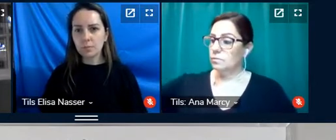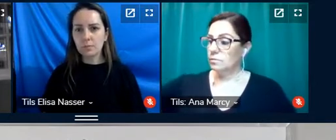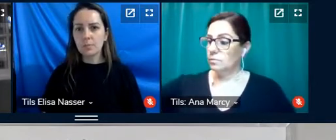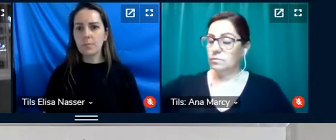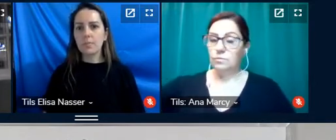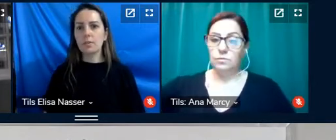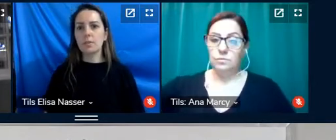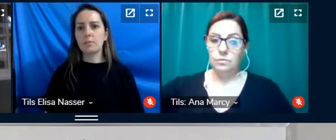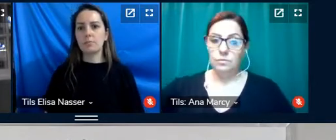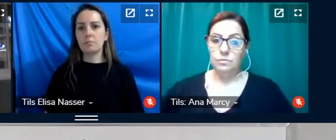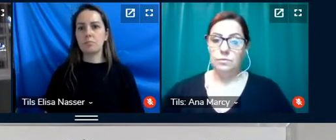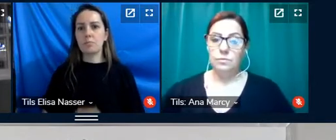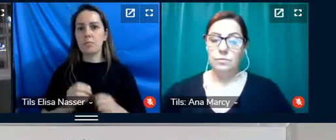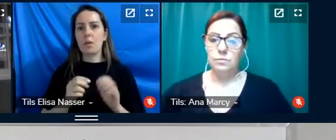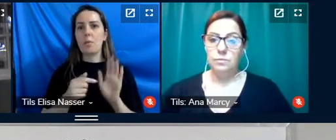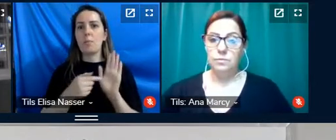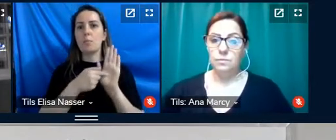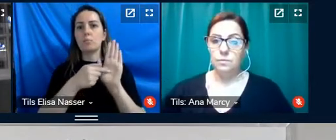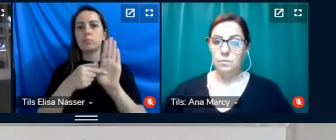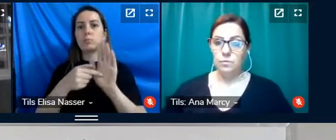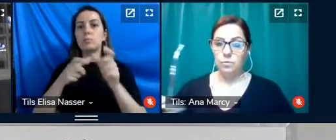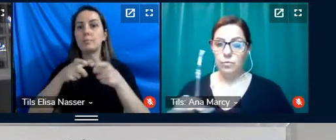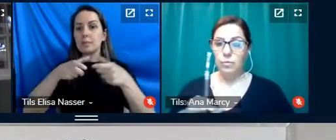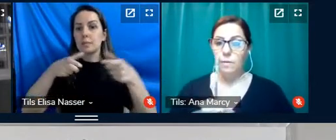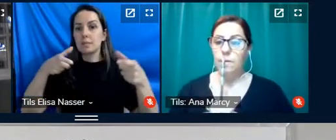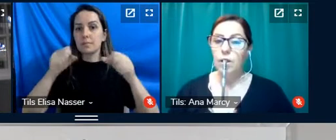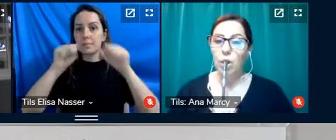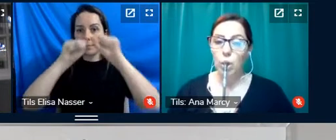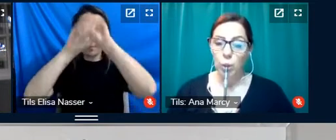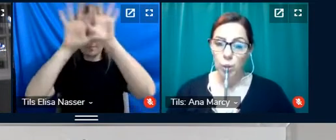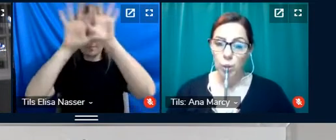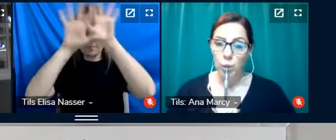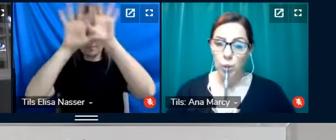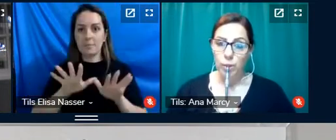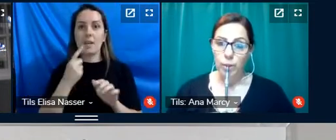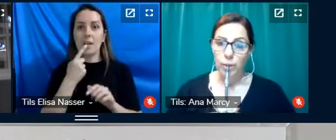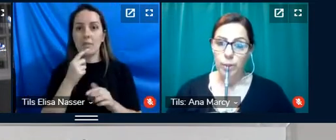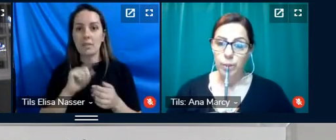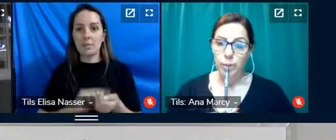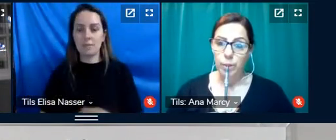Vou fazer bem grande aqui para ficar bem claro. Né?